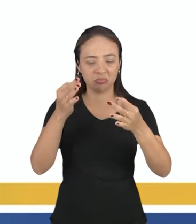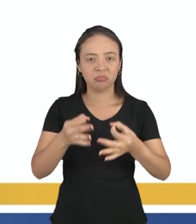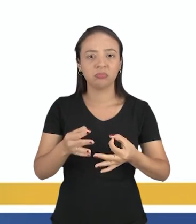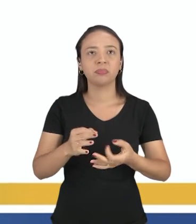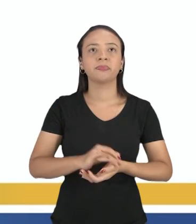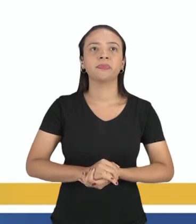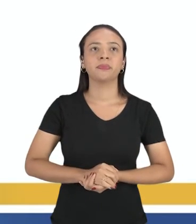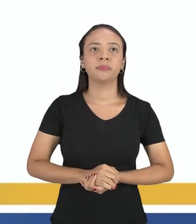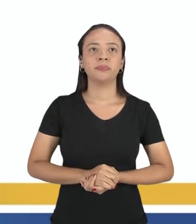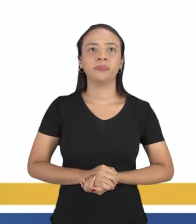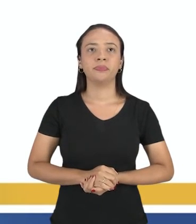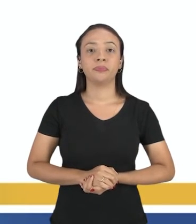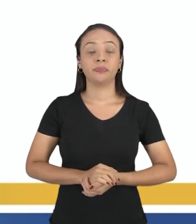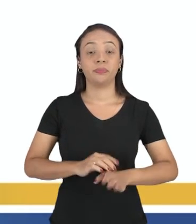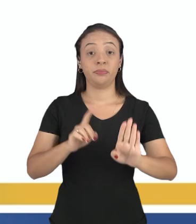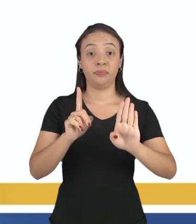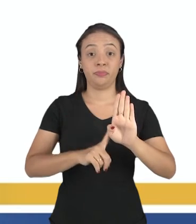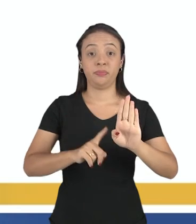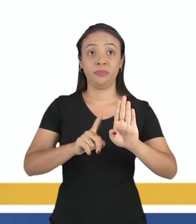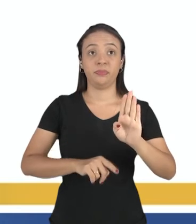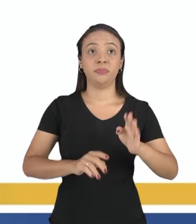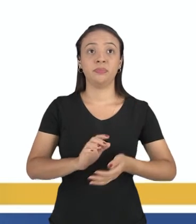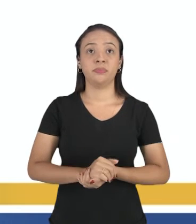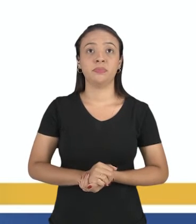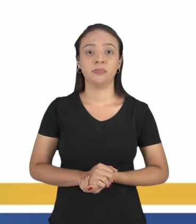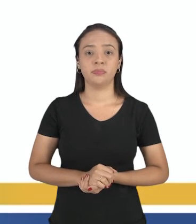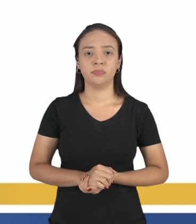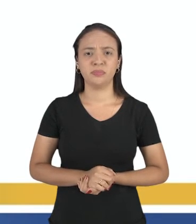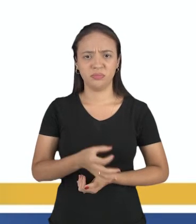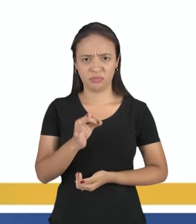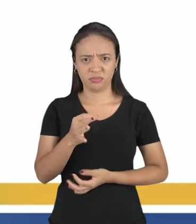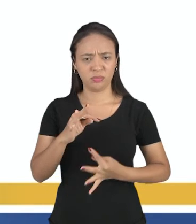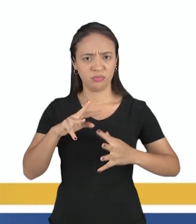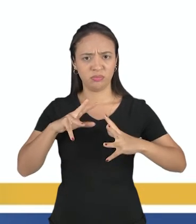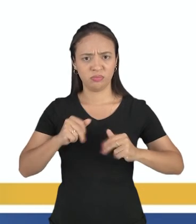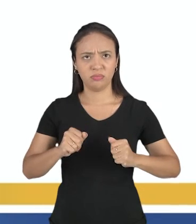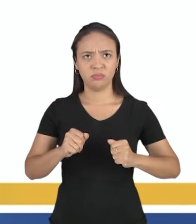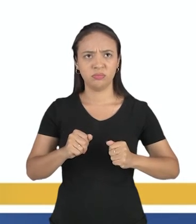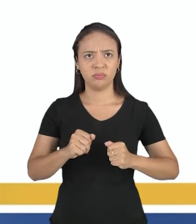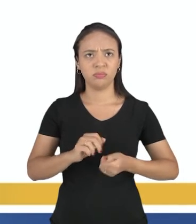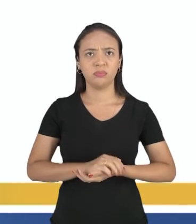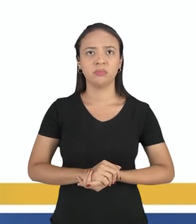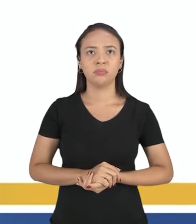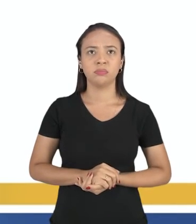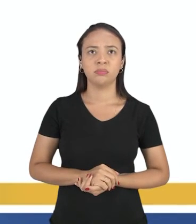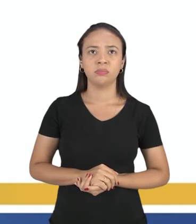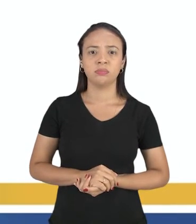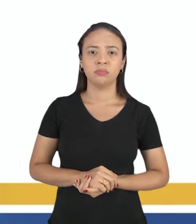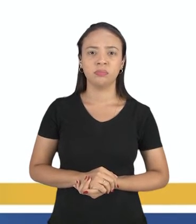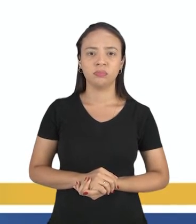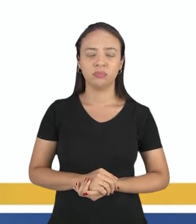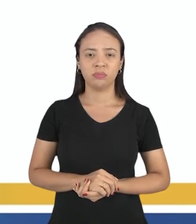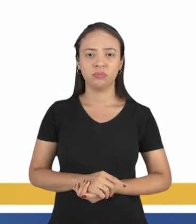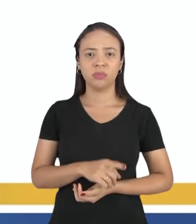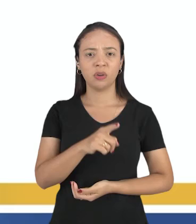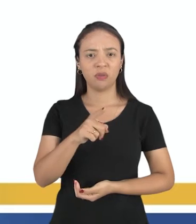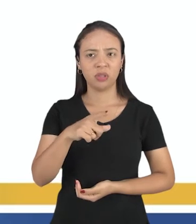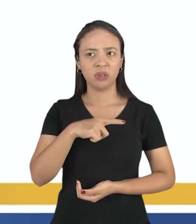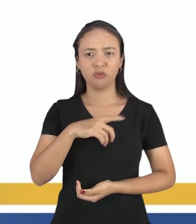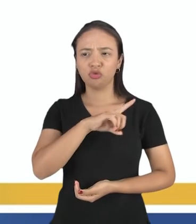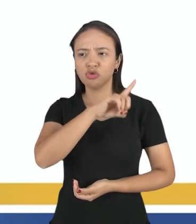certo. Na letra B, tudo certinho? Did you have a wonderful day? Você teve um